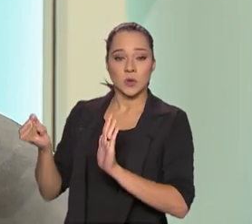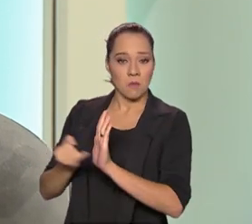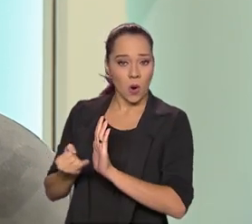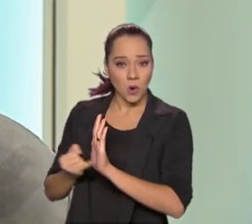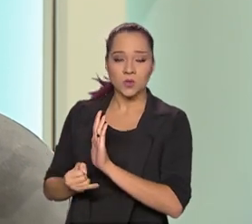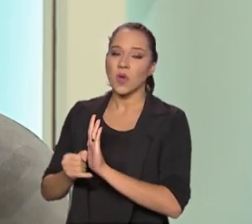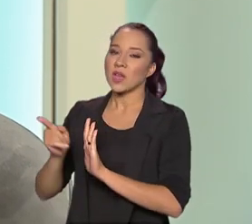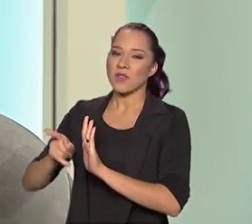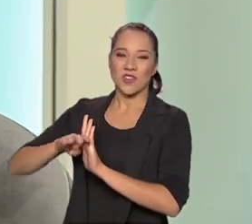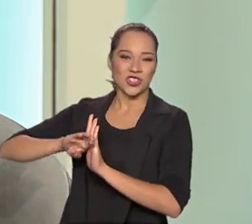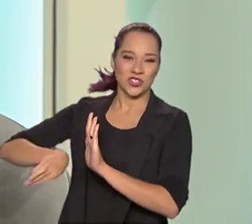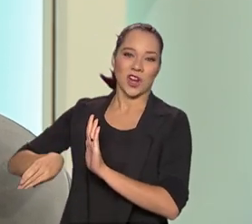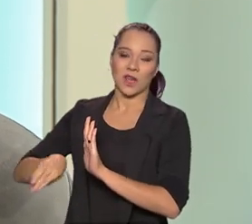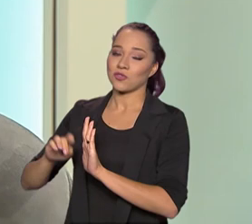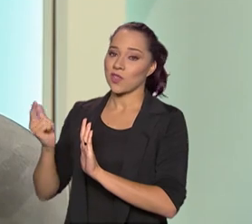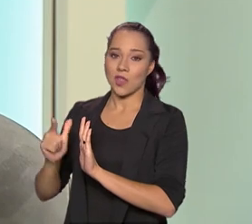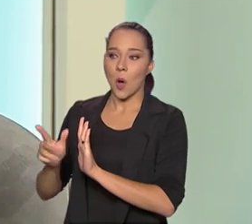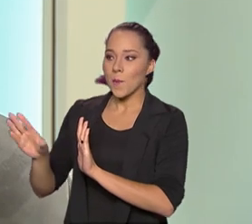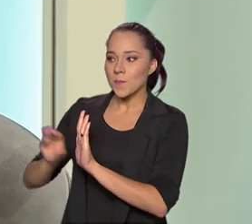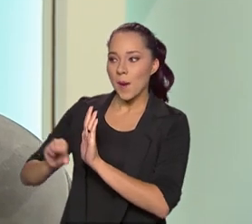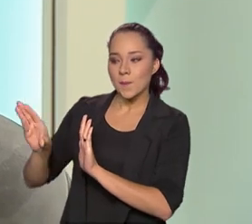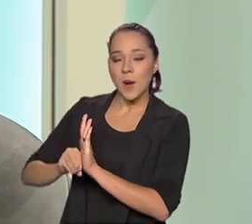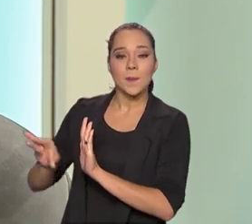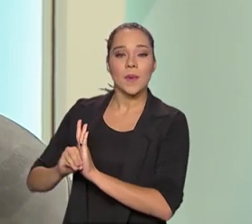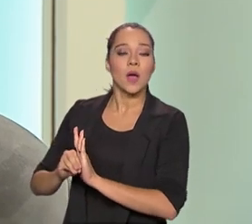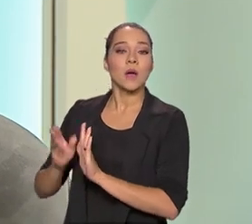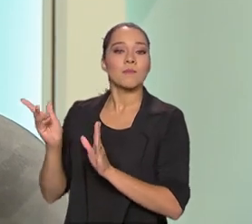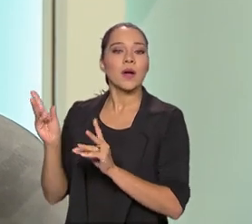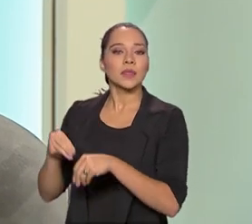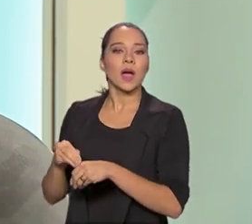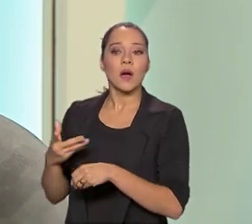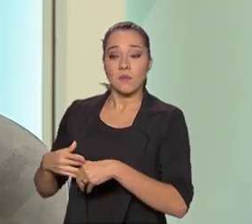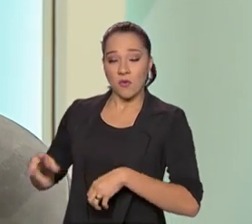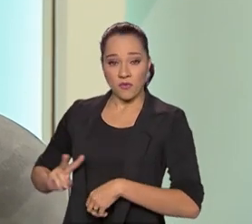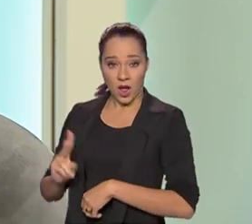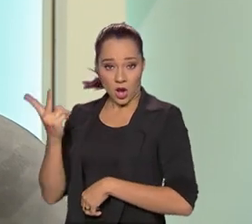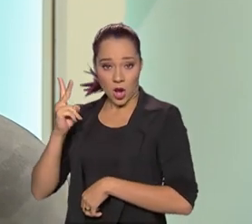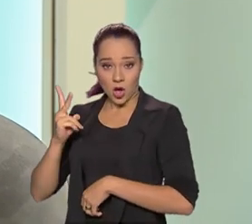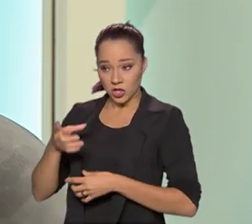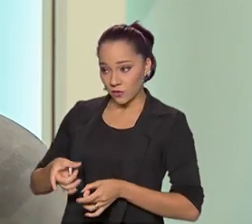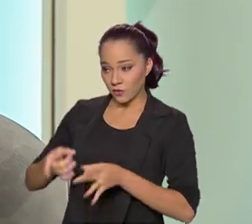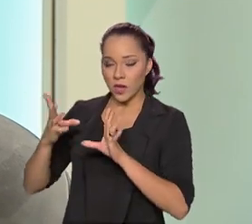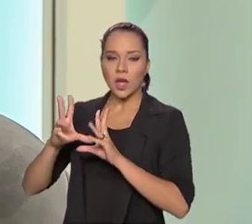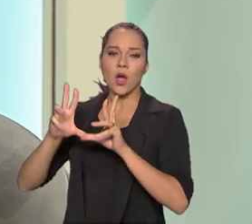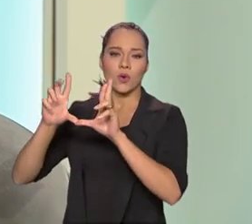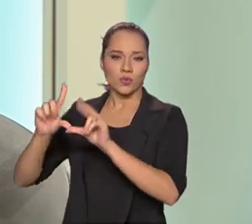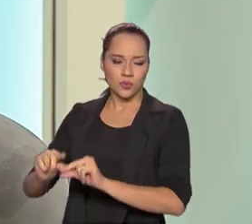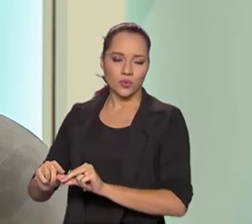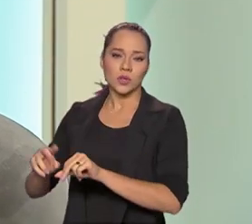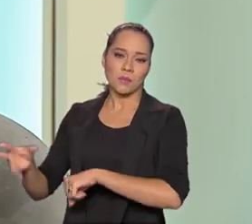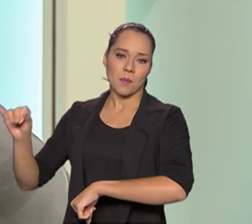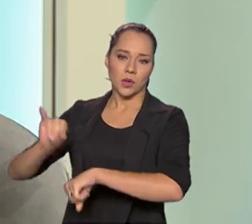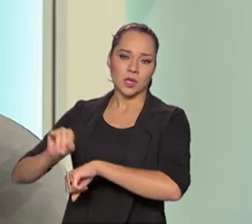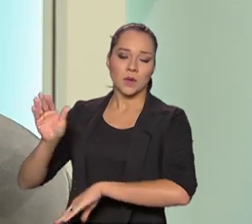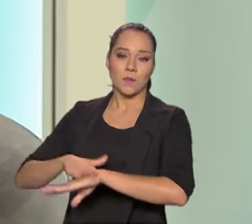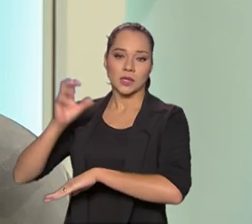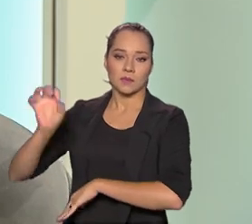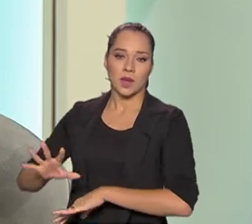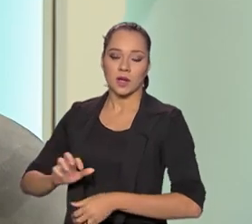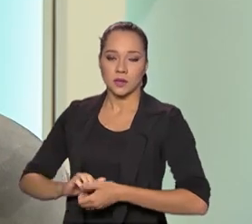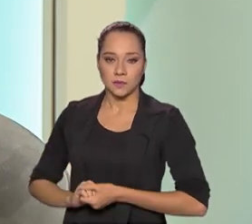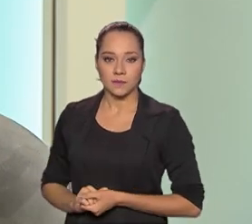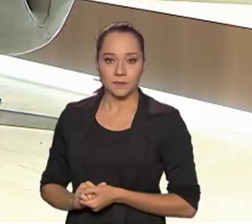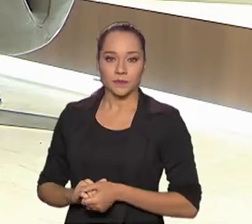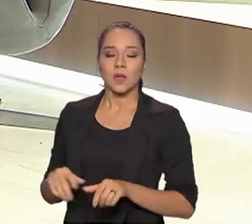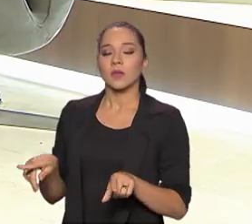foram retirados para propiciar uma redução do custo de importação desses produtos. Além